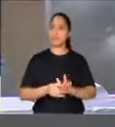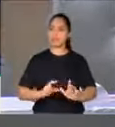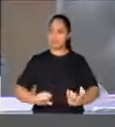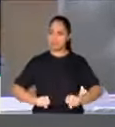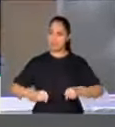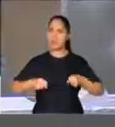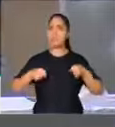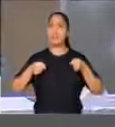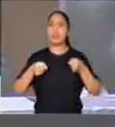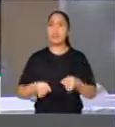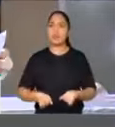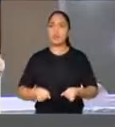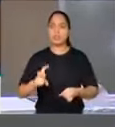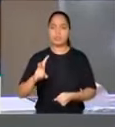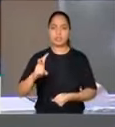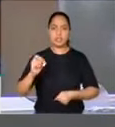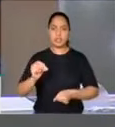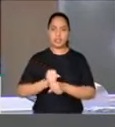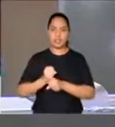de 50 anos.